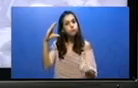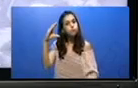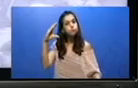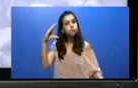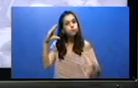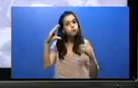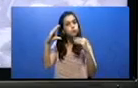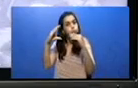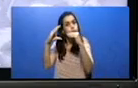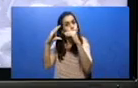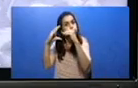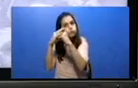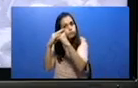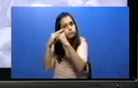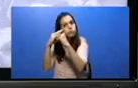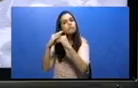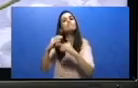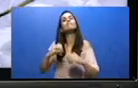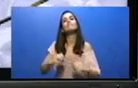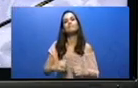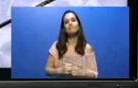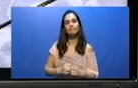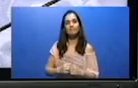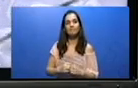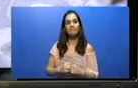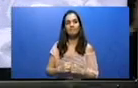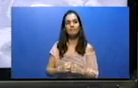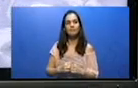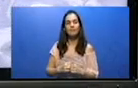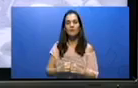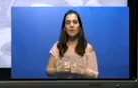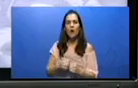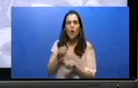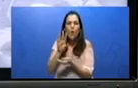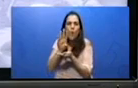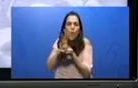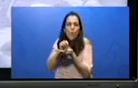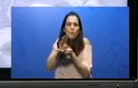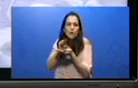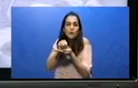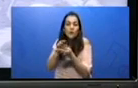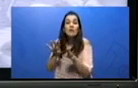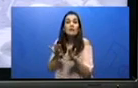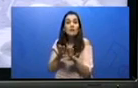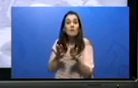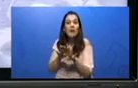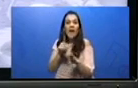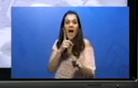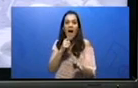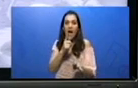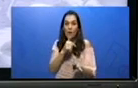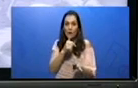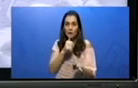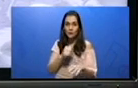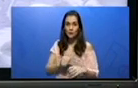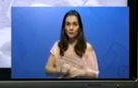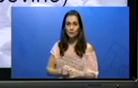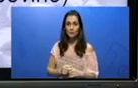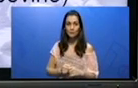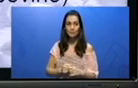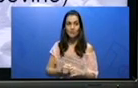como eu disse, pode ser ambiente terrestre úmido e ambiente aquático. No que se refere a parasitas, eu vou falar alguns exemplos